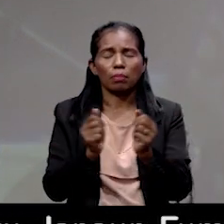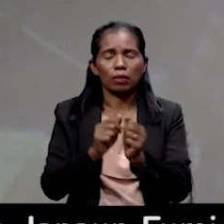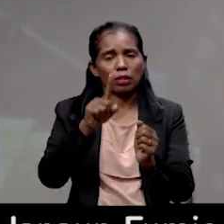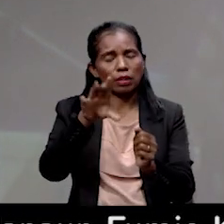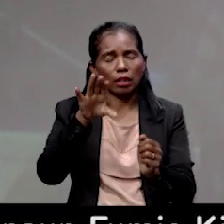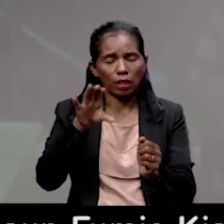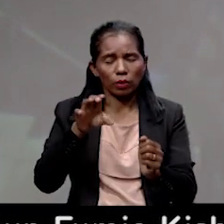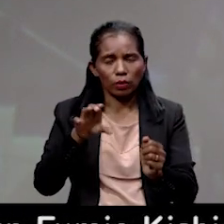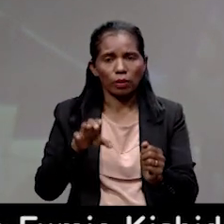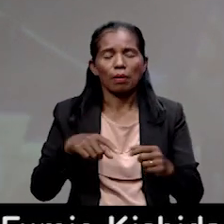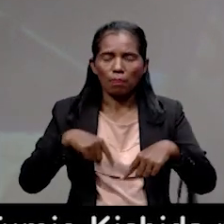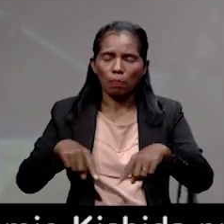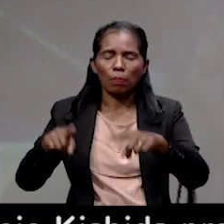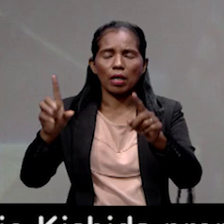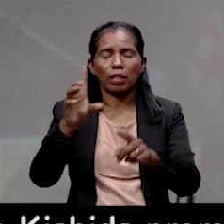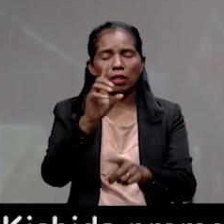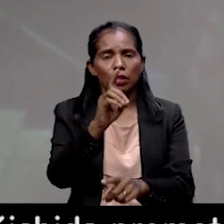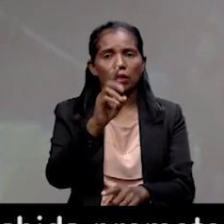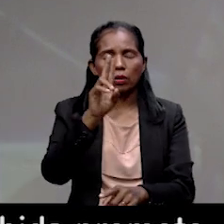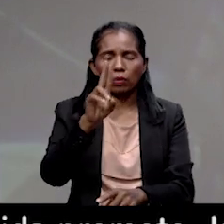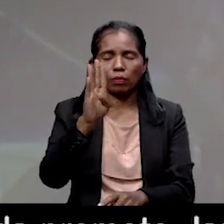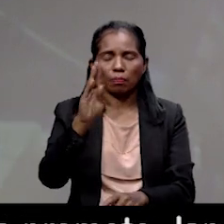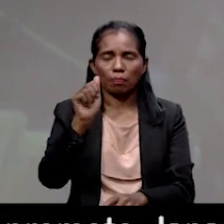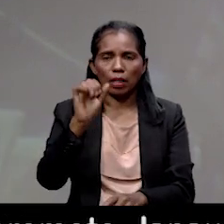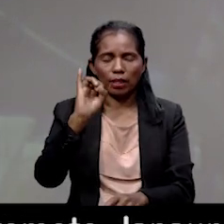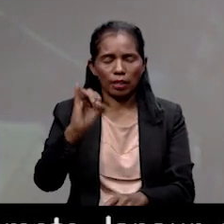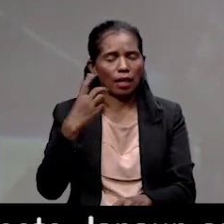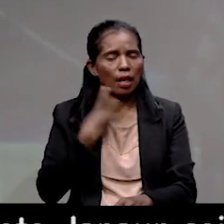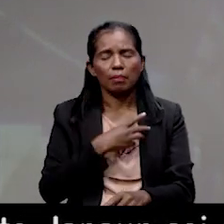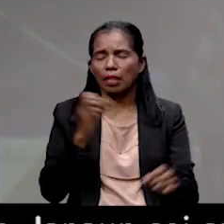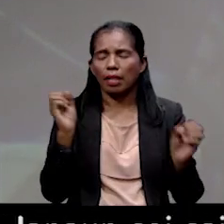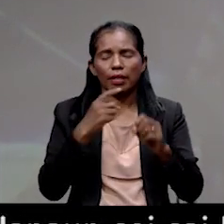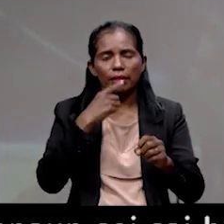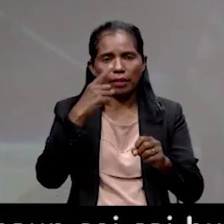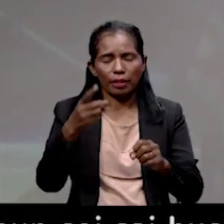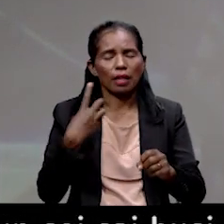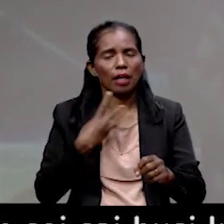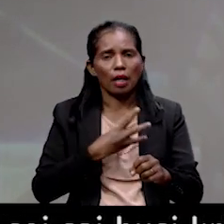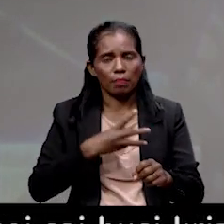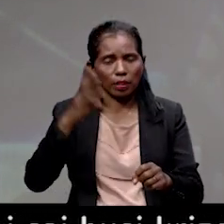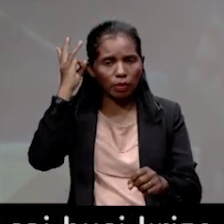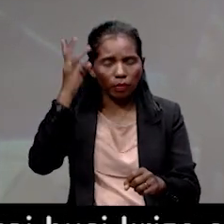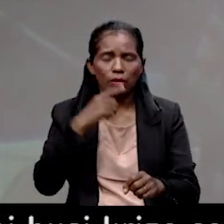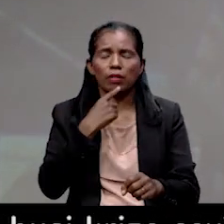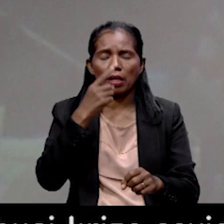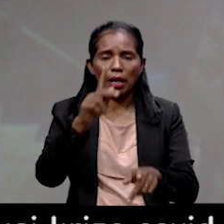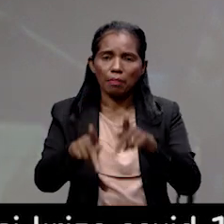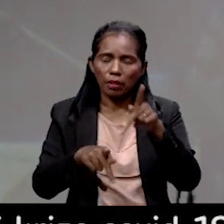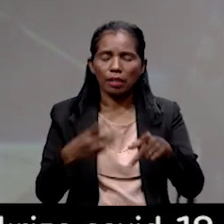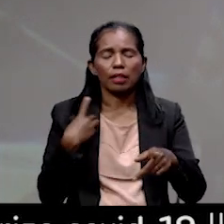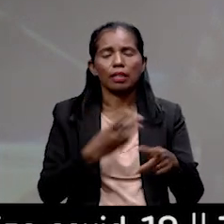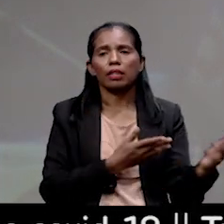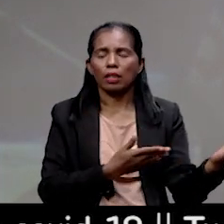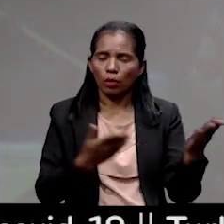Dubai. A minha questiona quando vai Expo Dubai. A minha preocupação maca é mais ir a Itabá Luribane